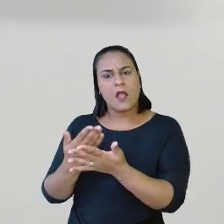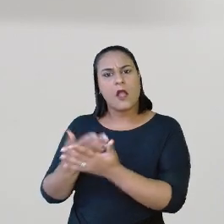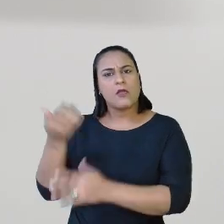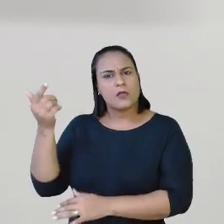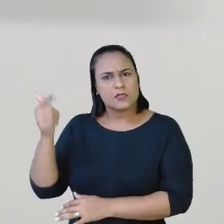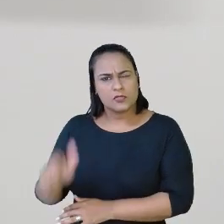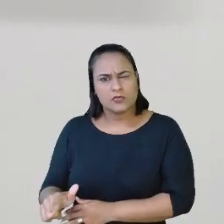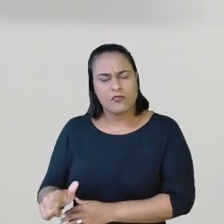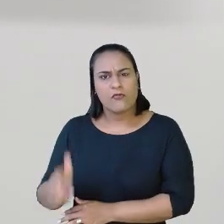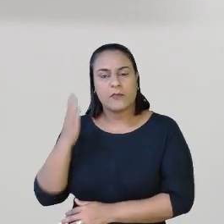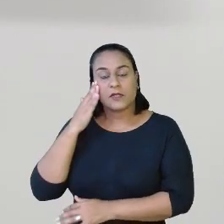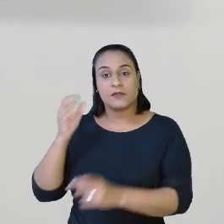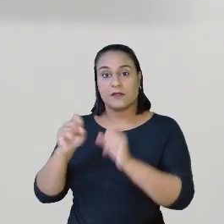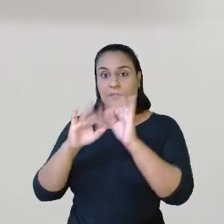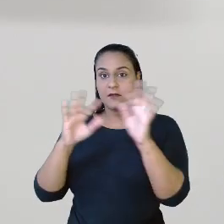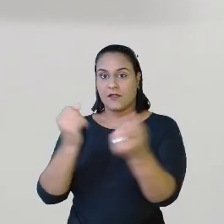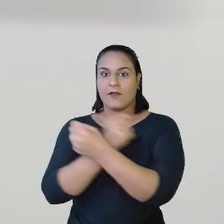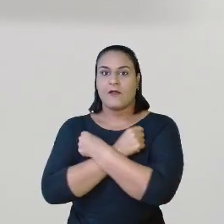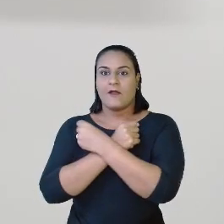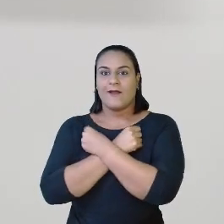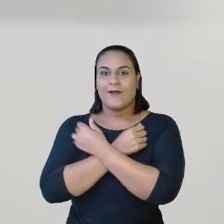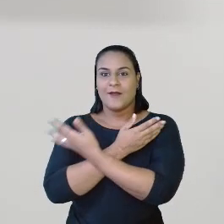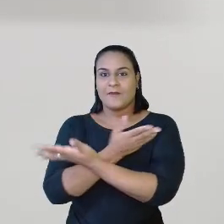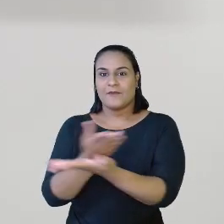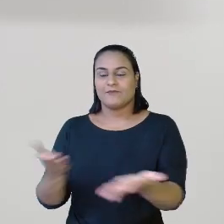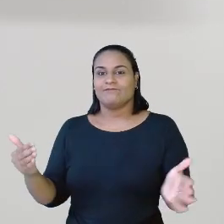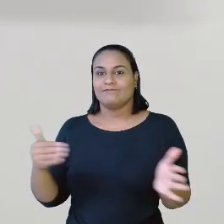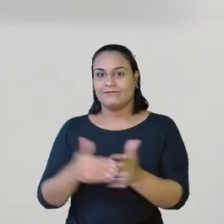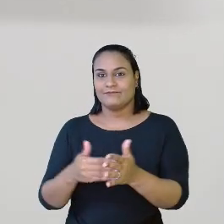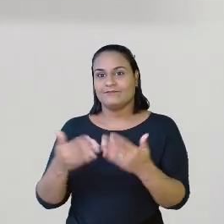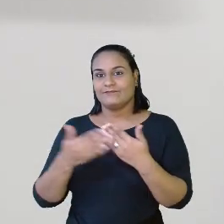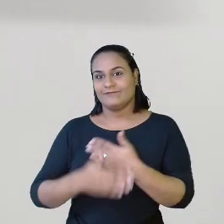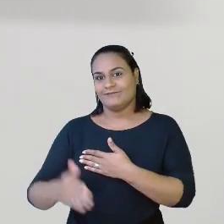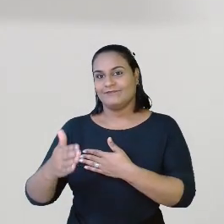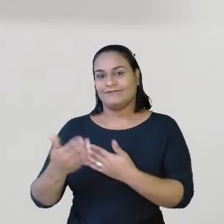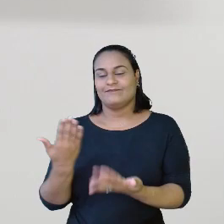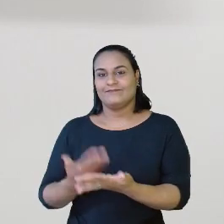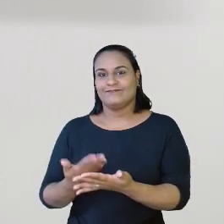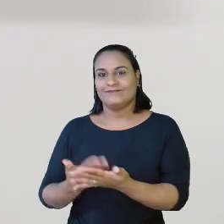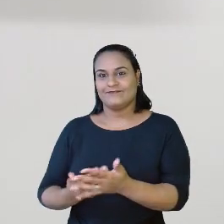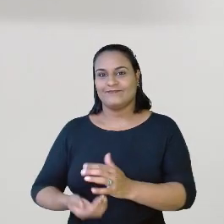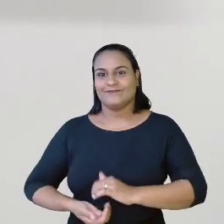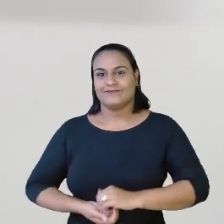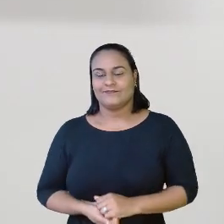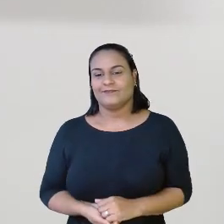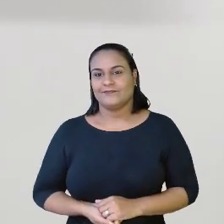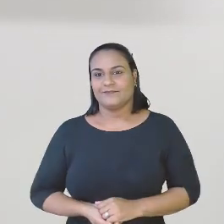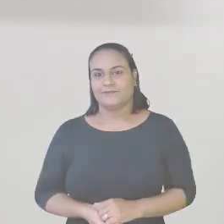direitinho esse assunto. Um grande abraço para todos e até a nossa próxima aula.